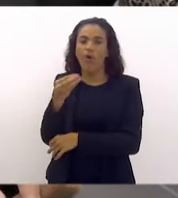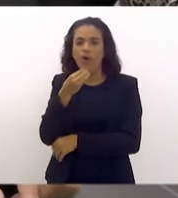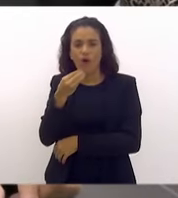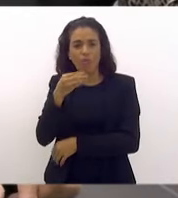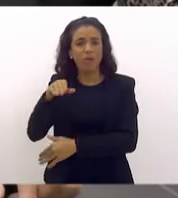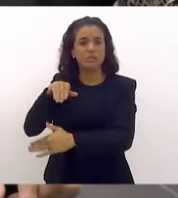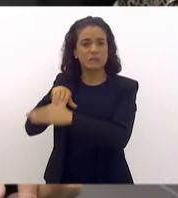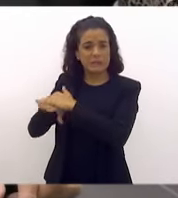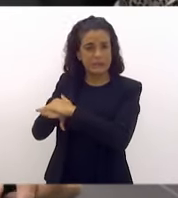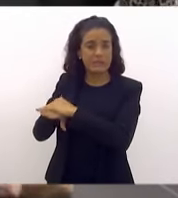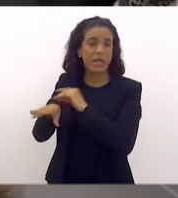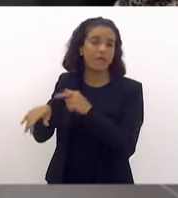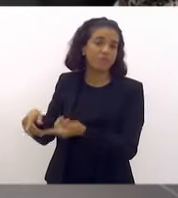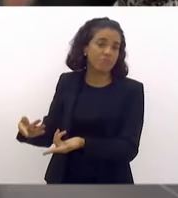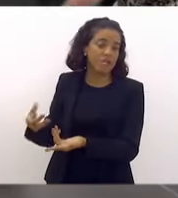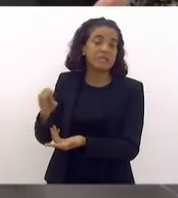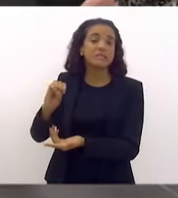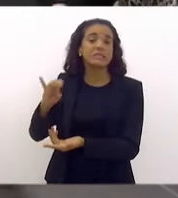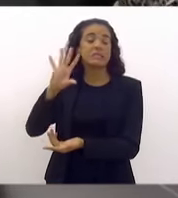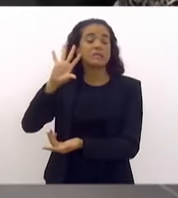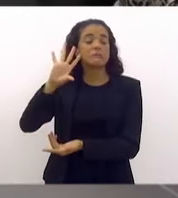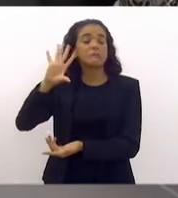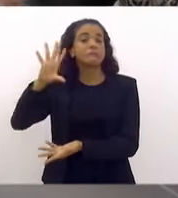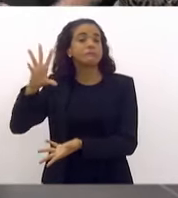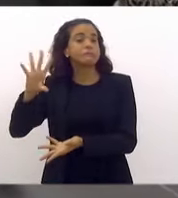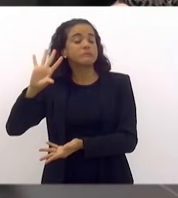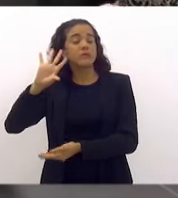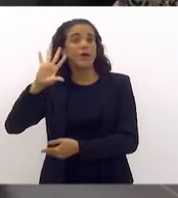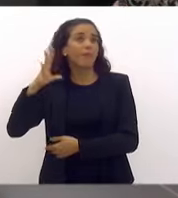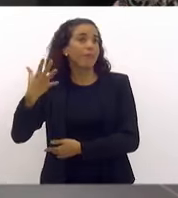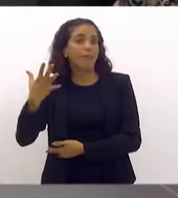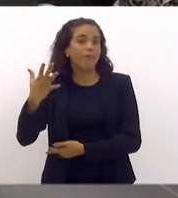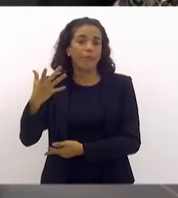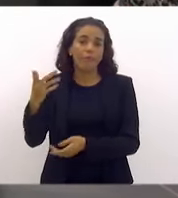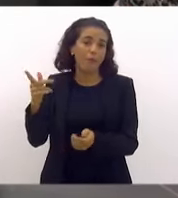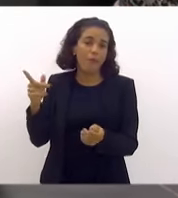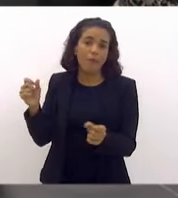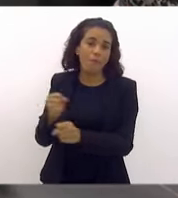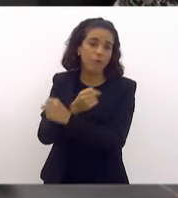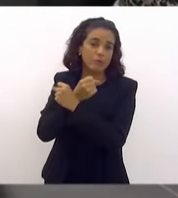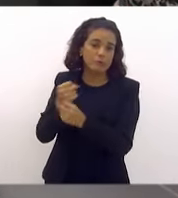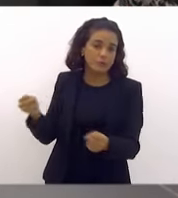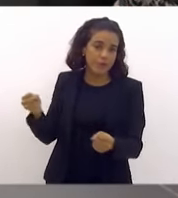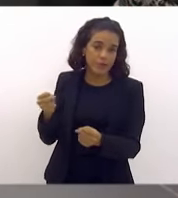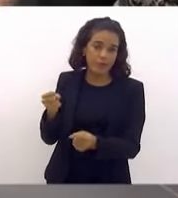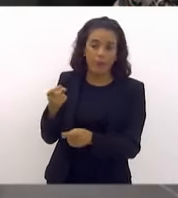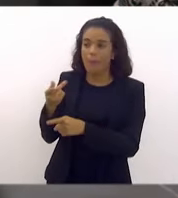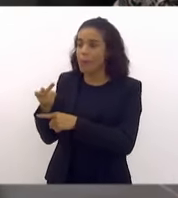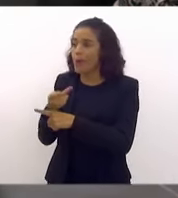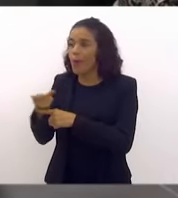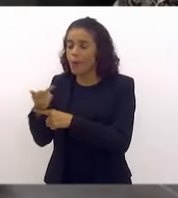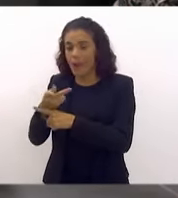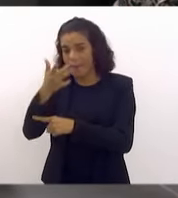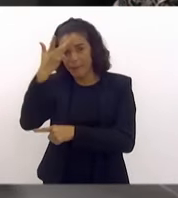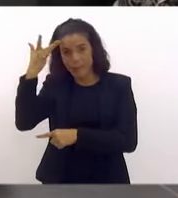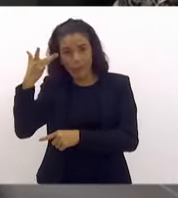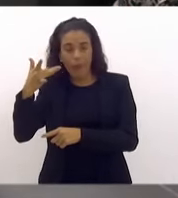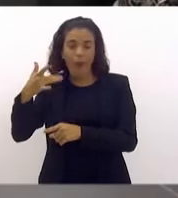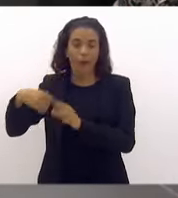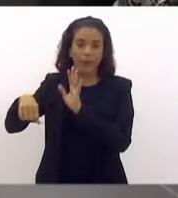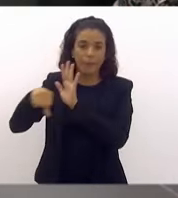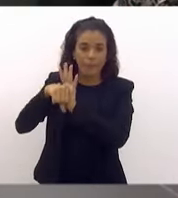arquivado quando se chega à conclusão em que não foi possível apurar aquela autoria ou mesma a prática do delito